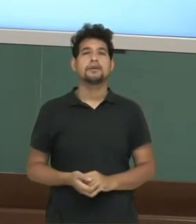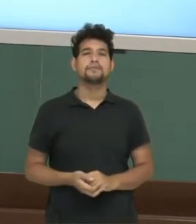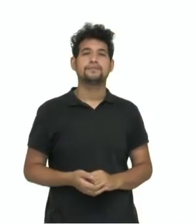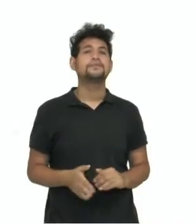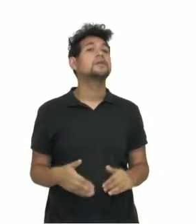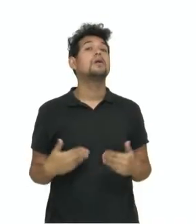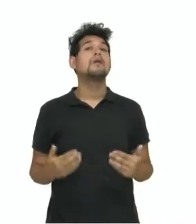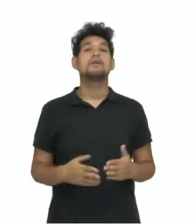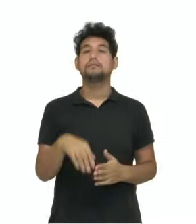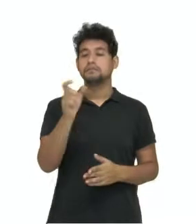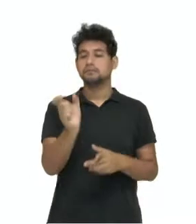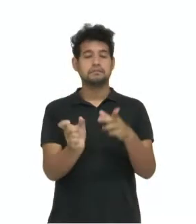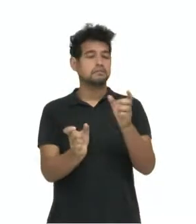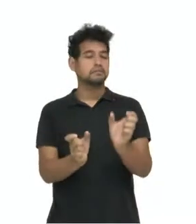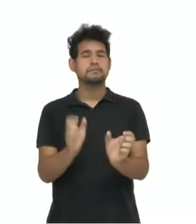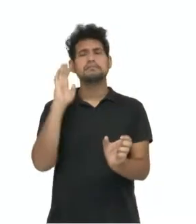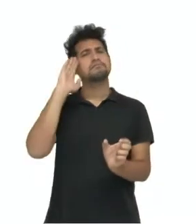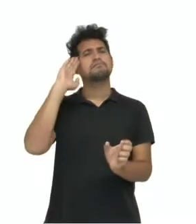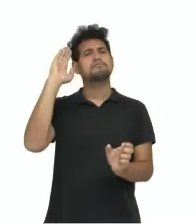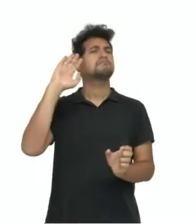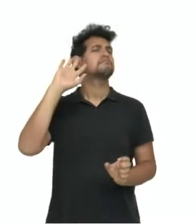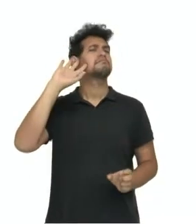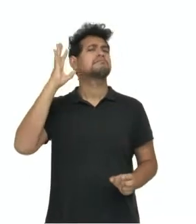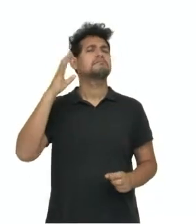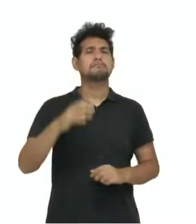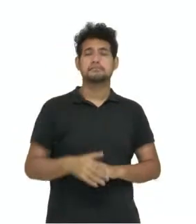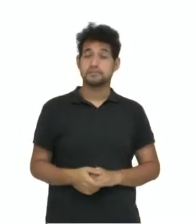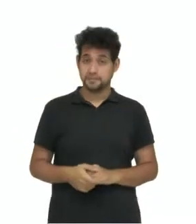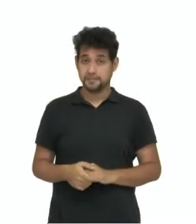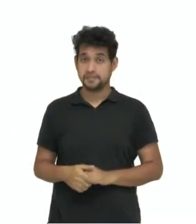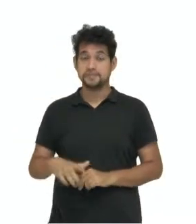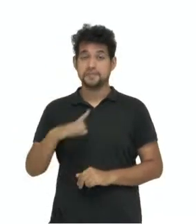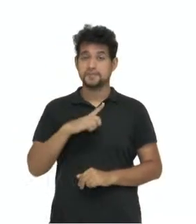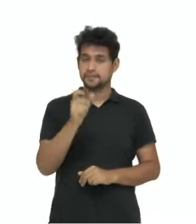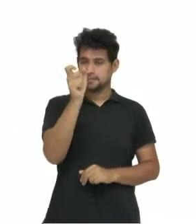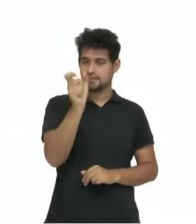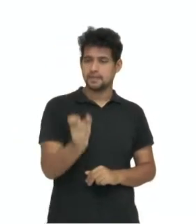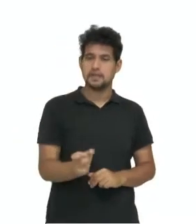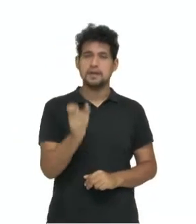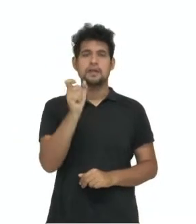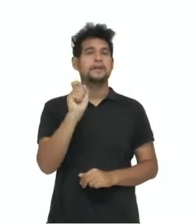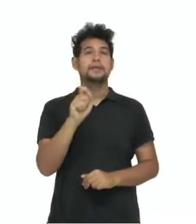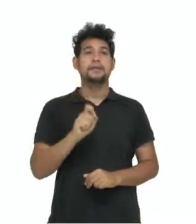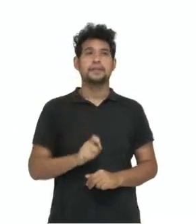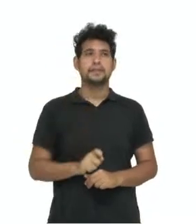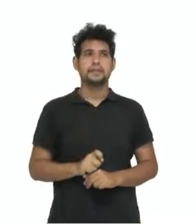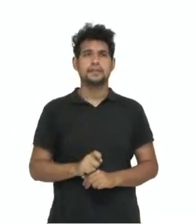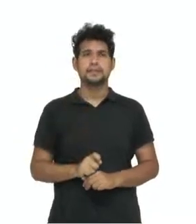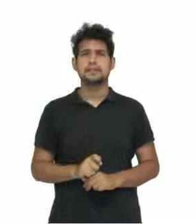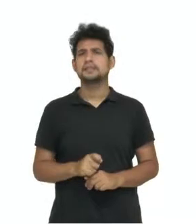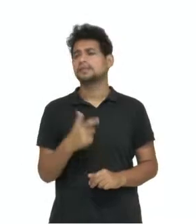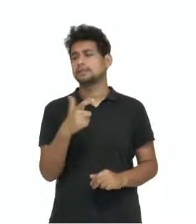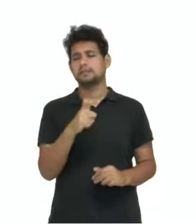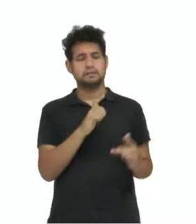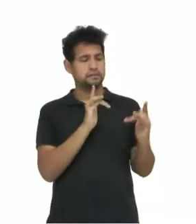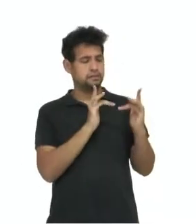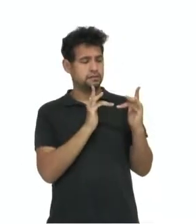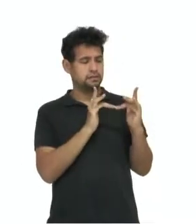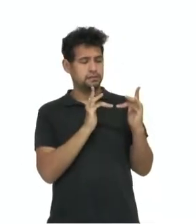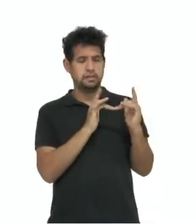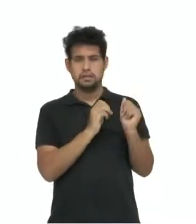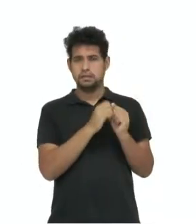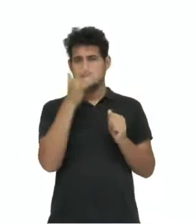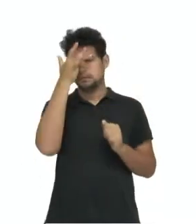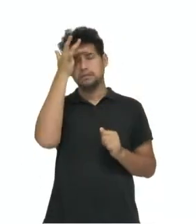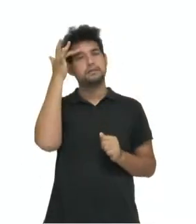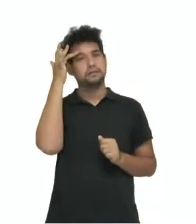as características principais dessas provas? Tem a característica de uma competição sem interação entre os